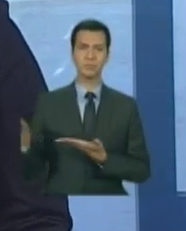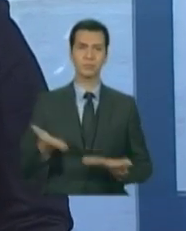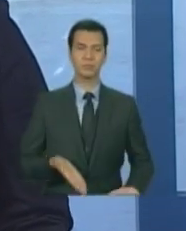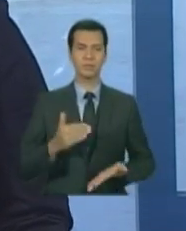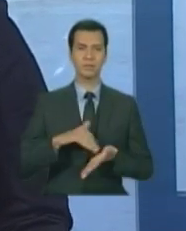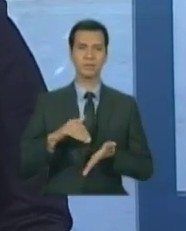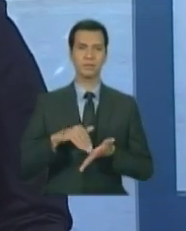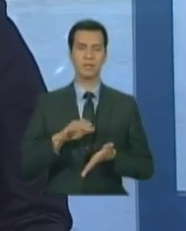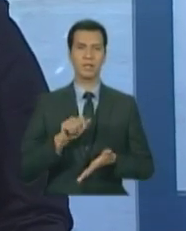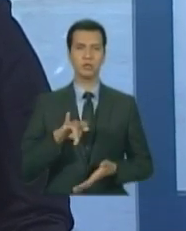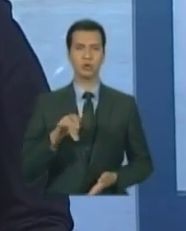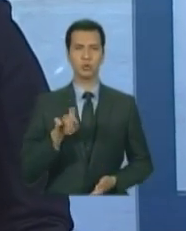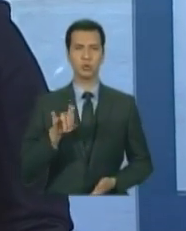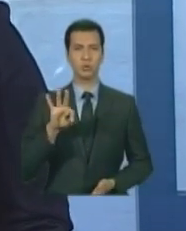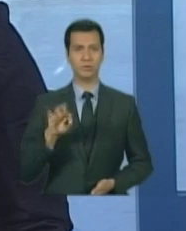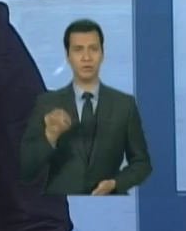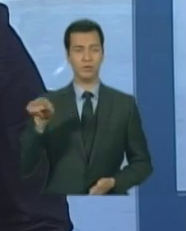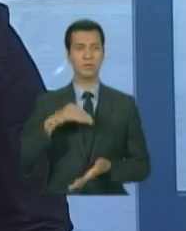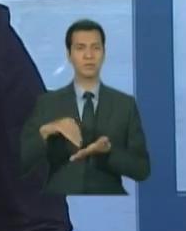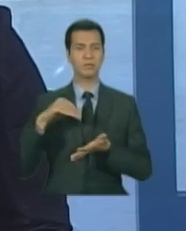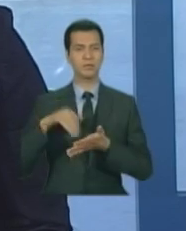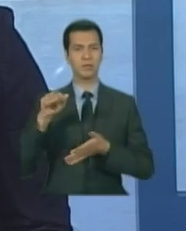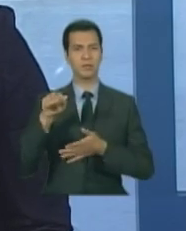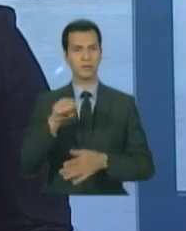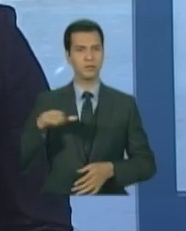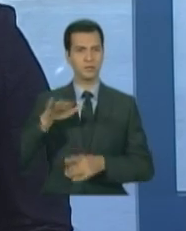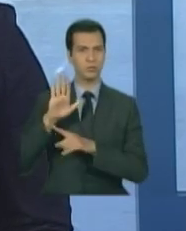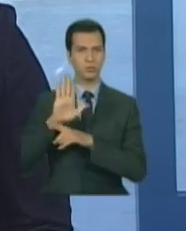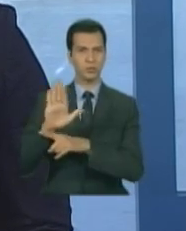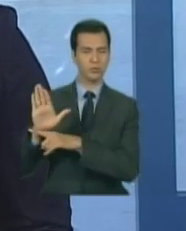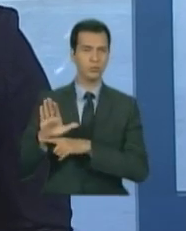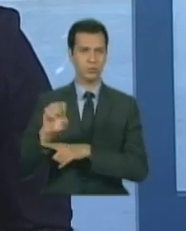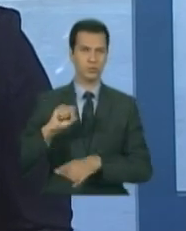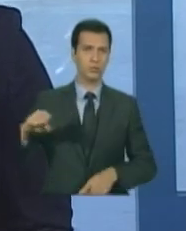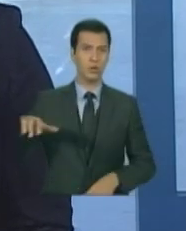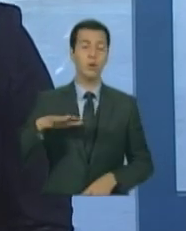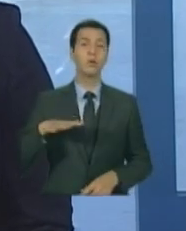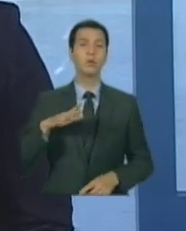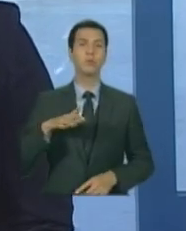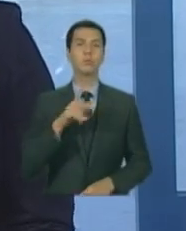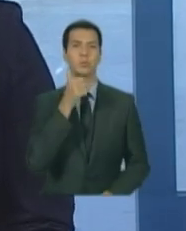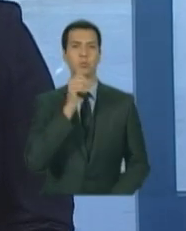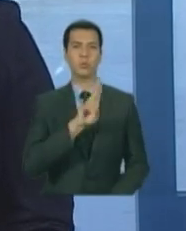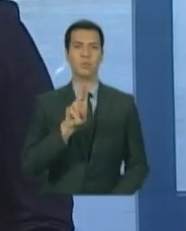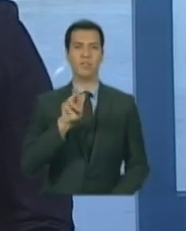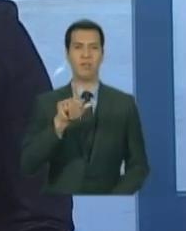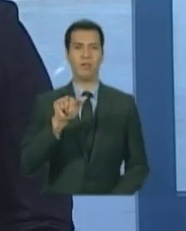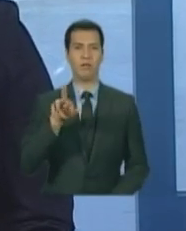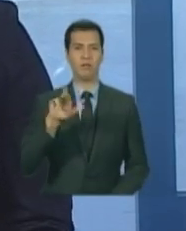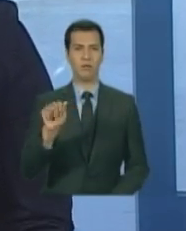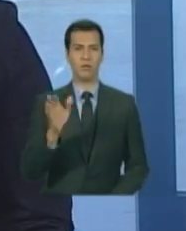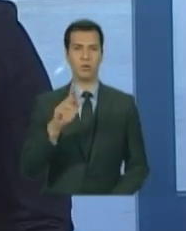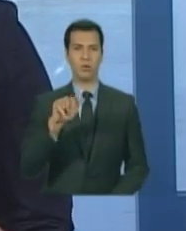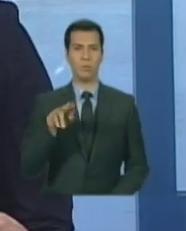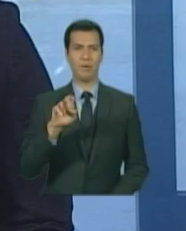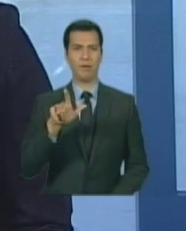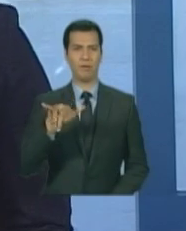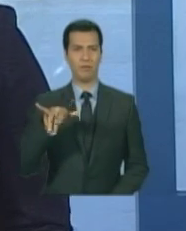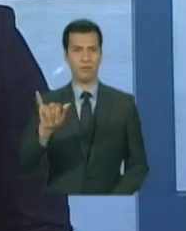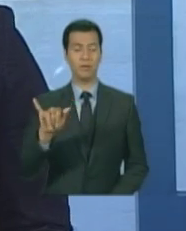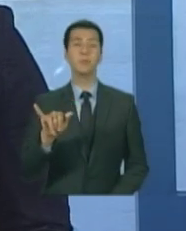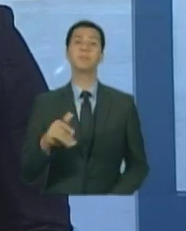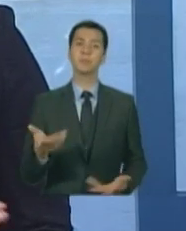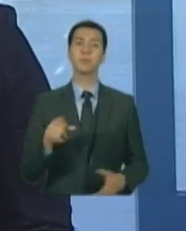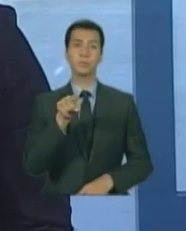secretária adjunta da Secretaria Nacional de Assistência Social, Valéria Gonelli. Bom, e você que nos acompanha pode participar